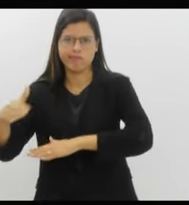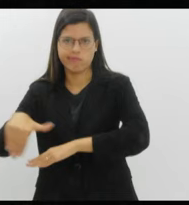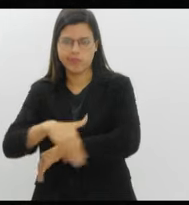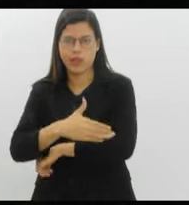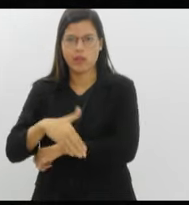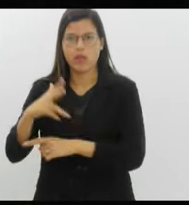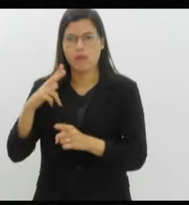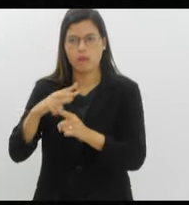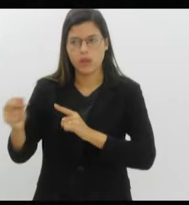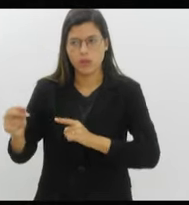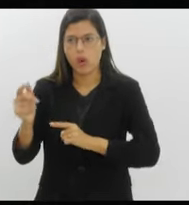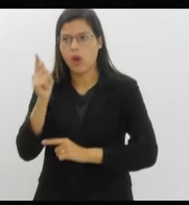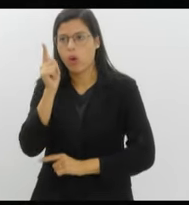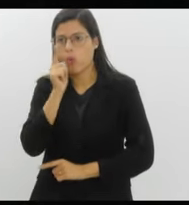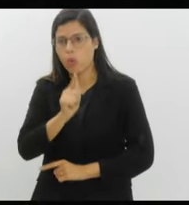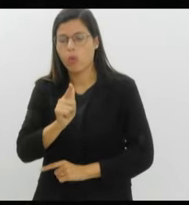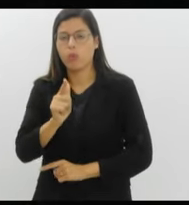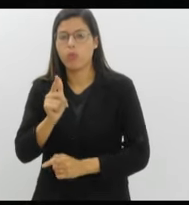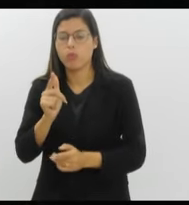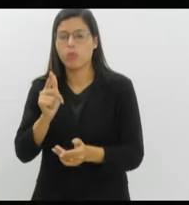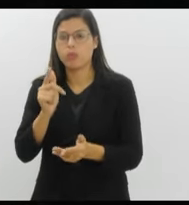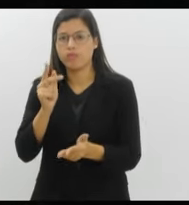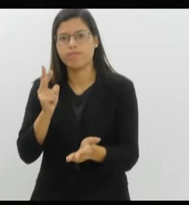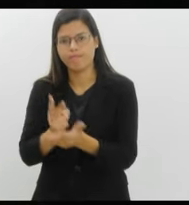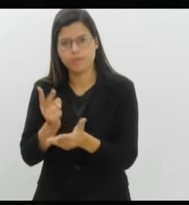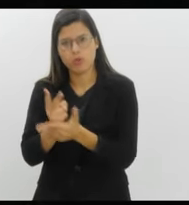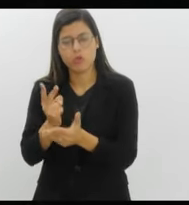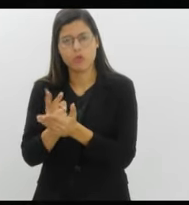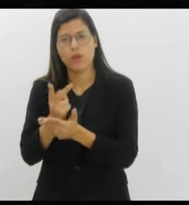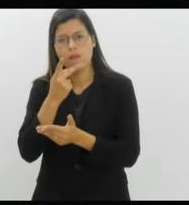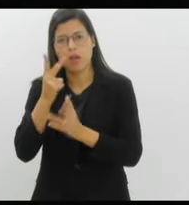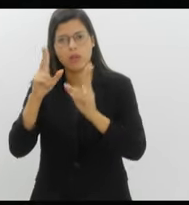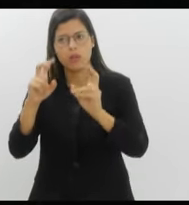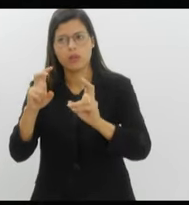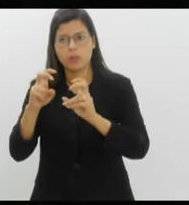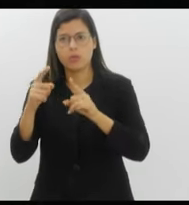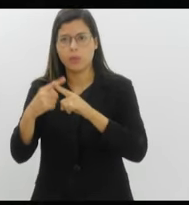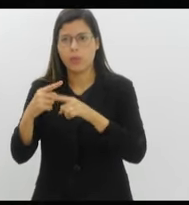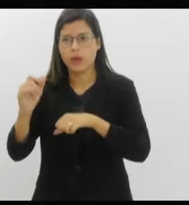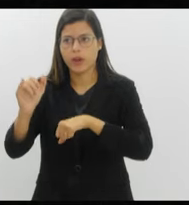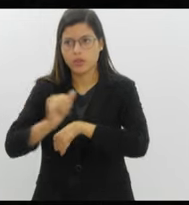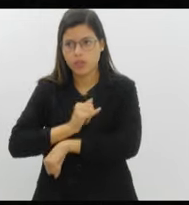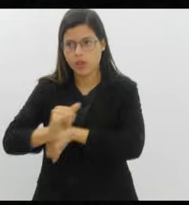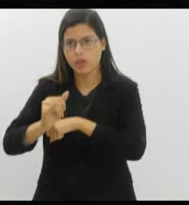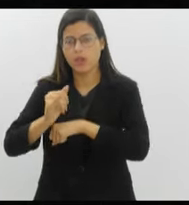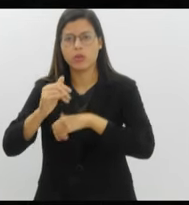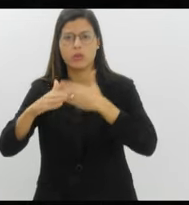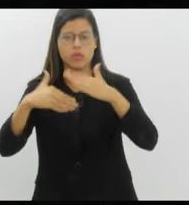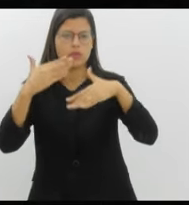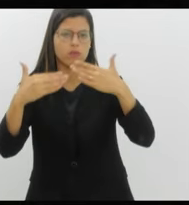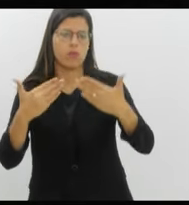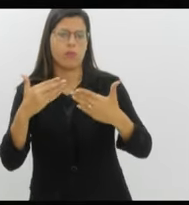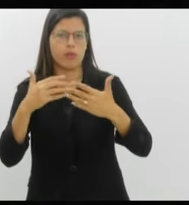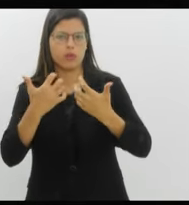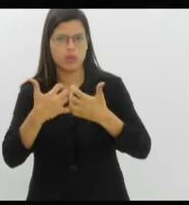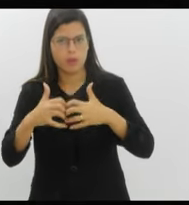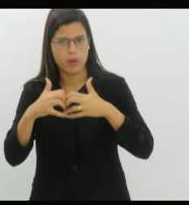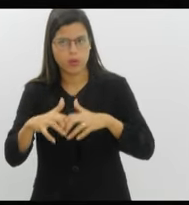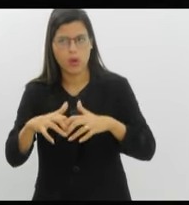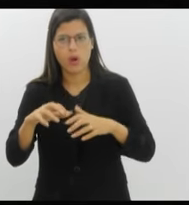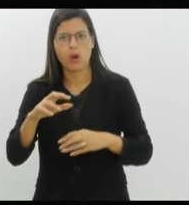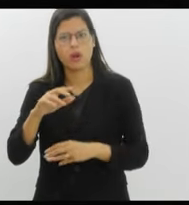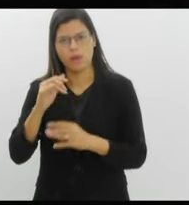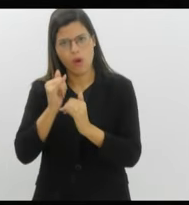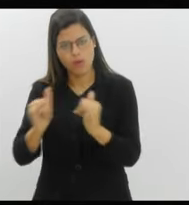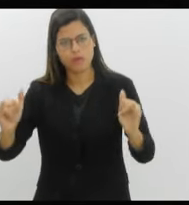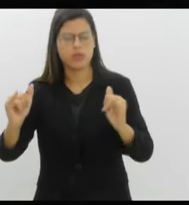passo, continuarei falando desse assunto o tempo todo, porque é estratégico, principalmente para o desenvolvimento de Petrópolis, e vou atualizando vocês